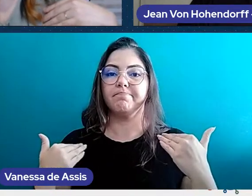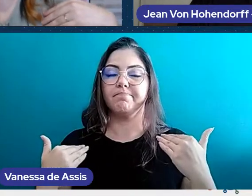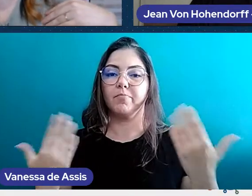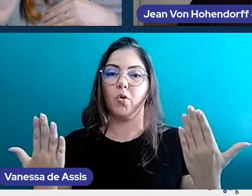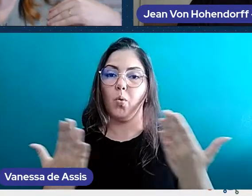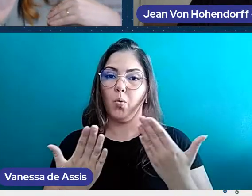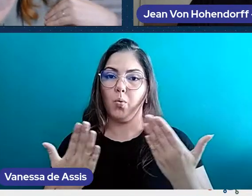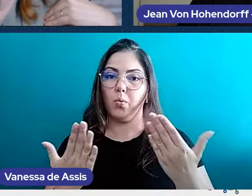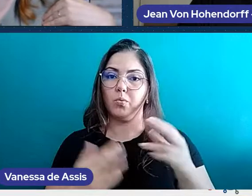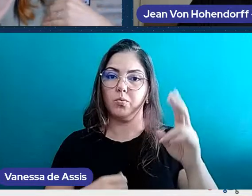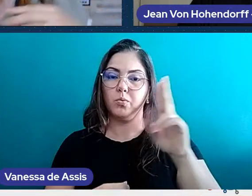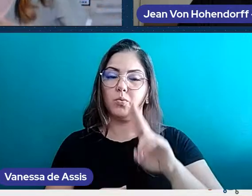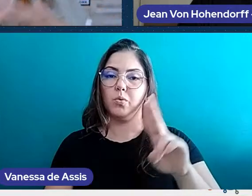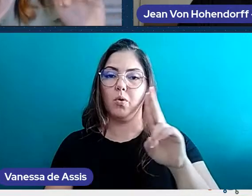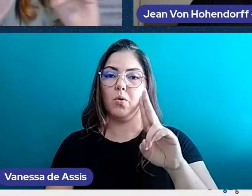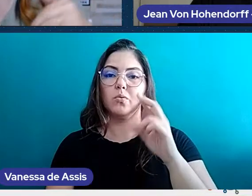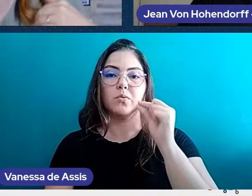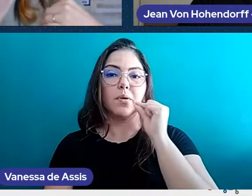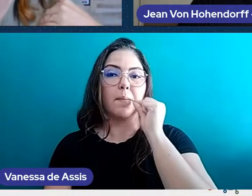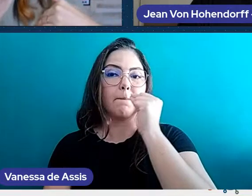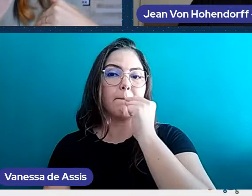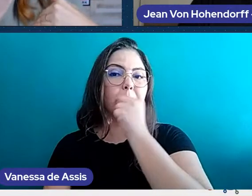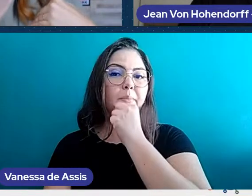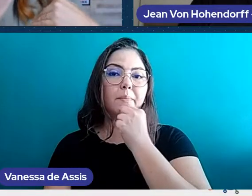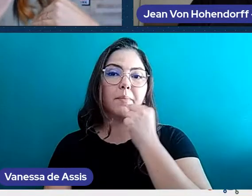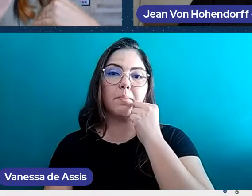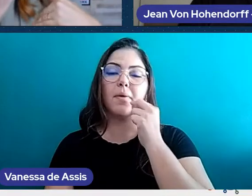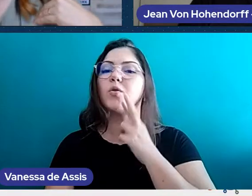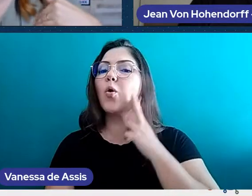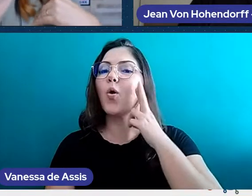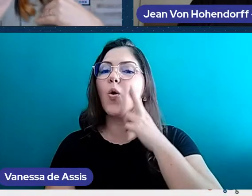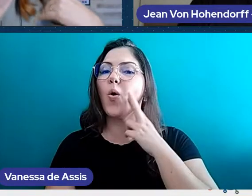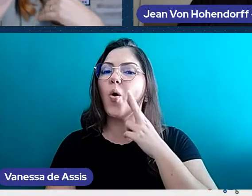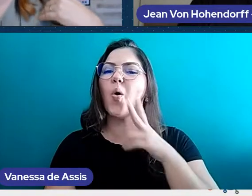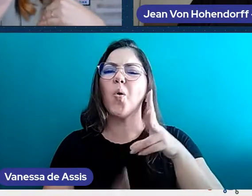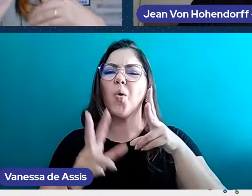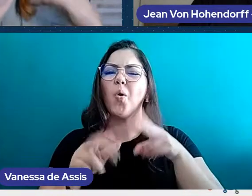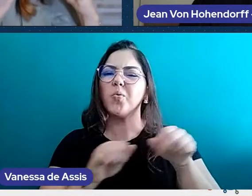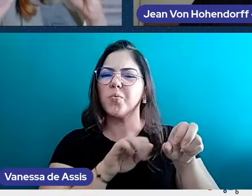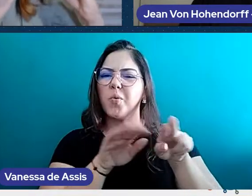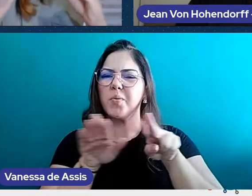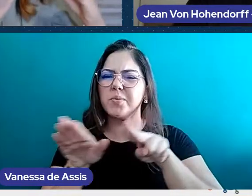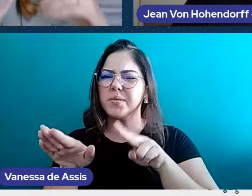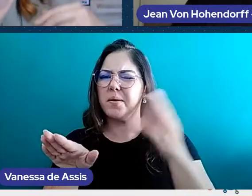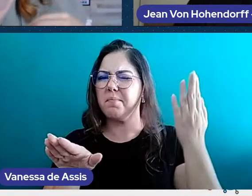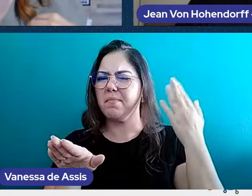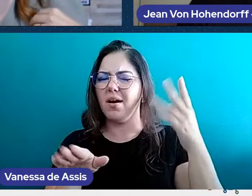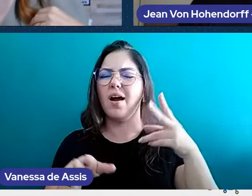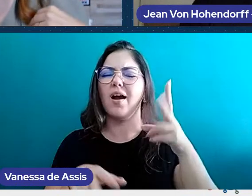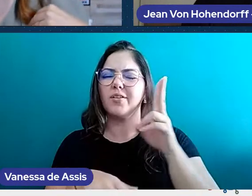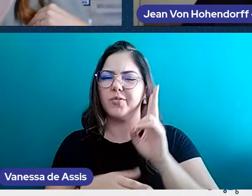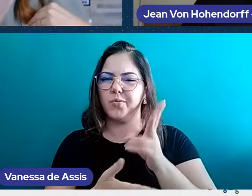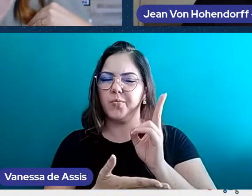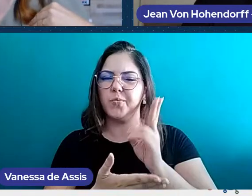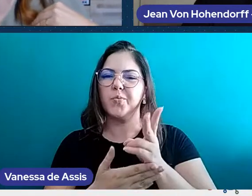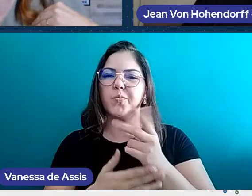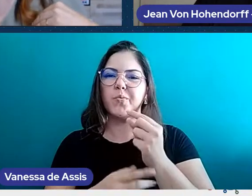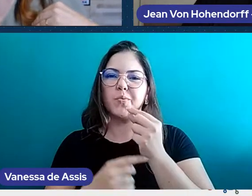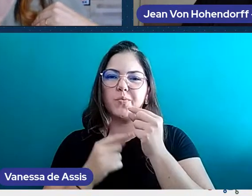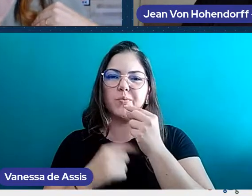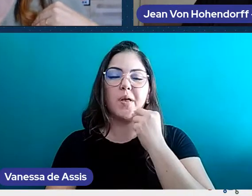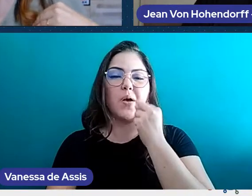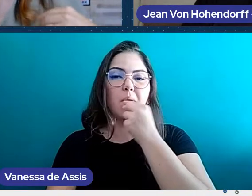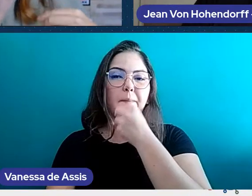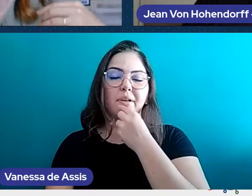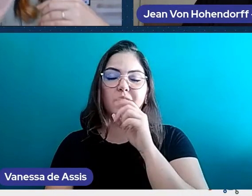estou usando um batom rosa, aliás, foi o que eu usei a semana toda, um batom rosa assim, quase vermelho, bem forte aqui em homenagem ao